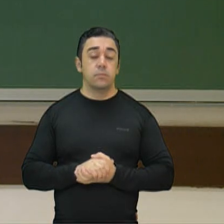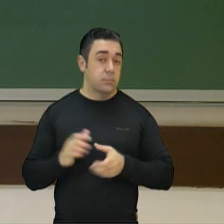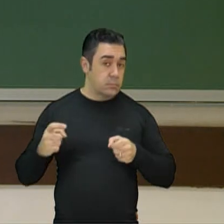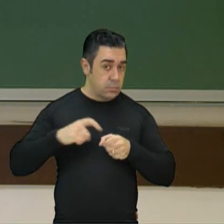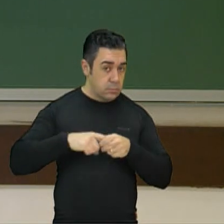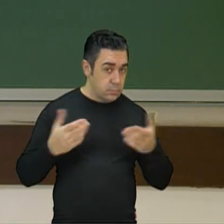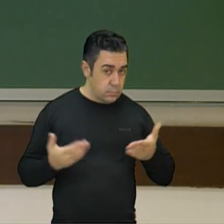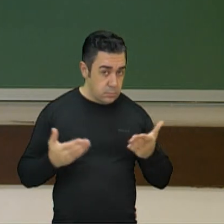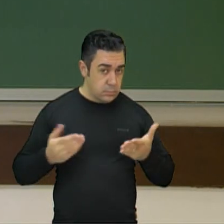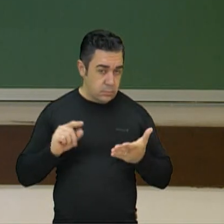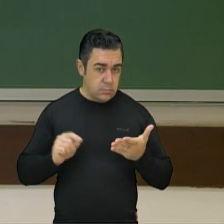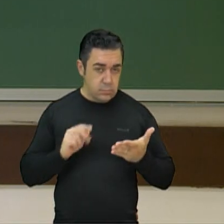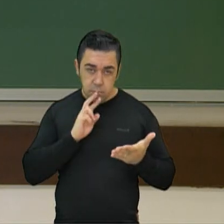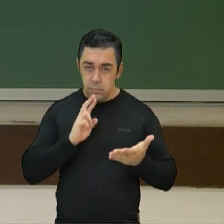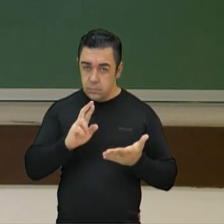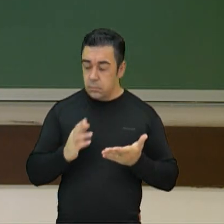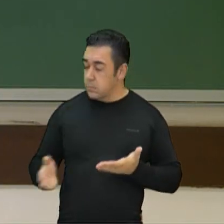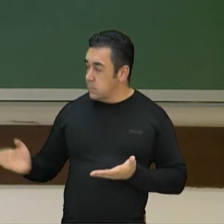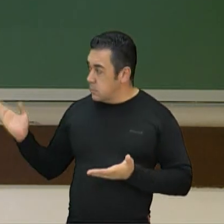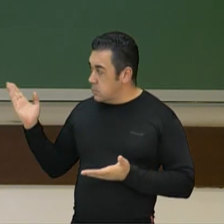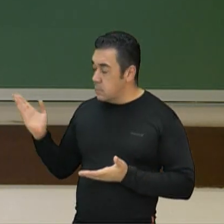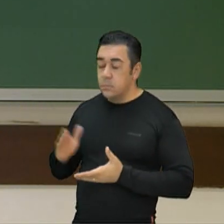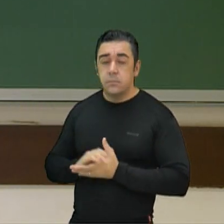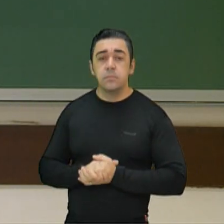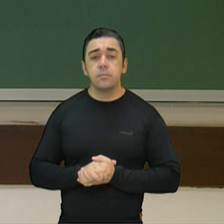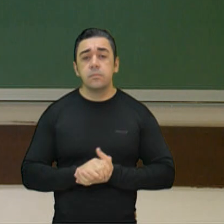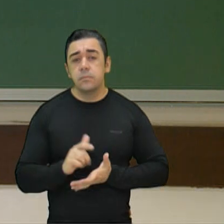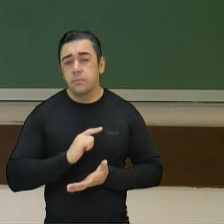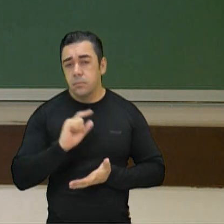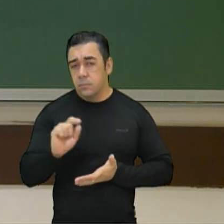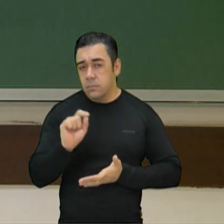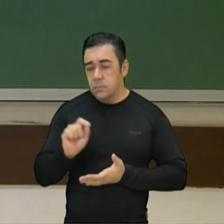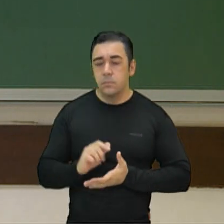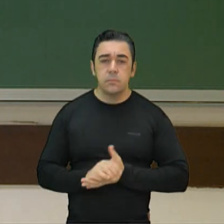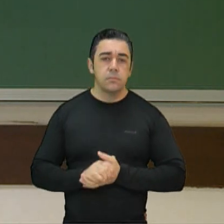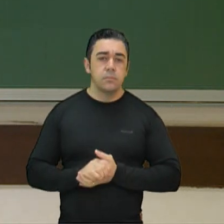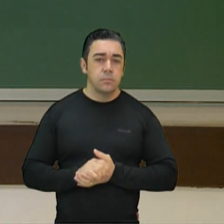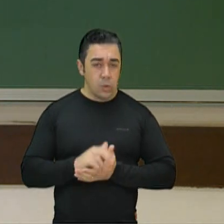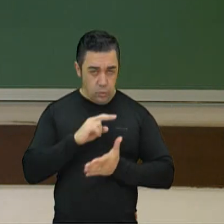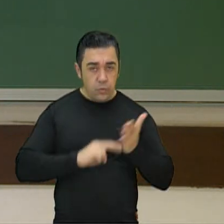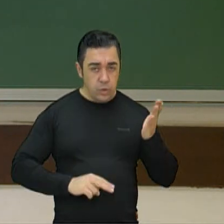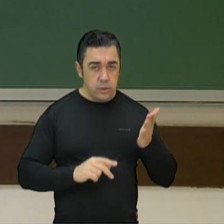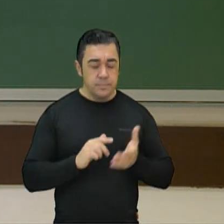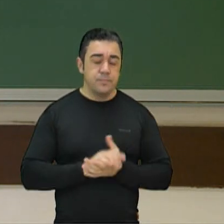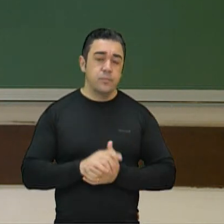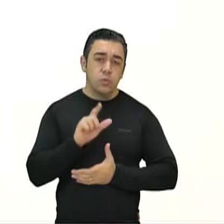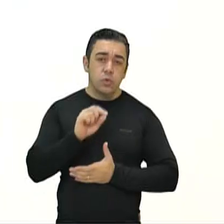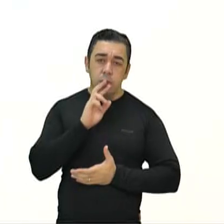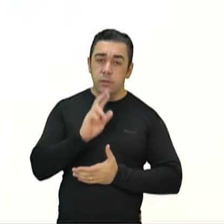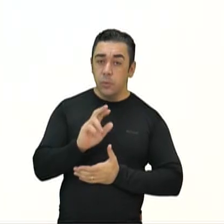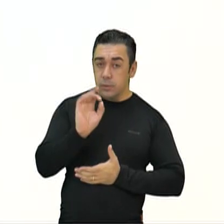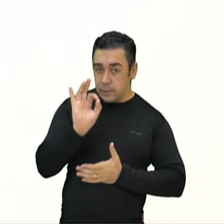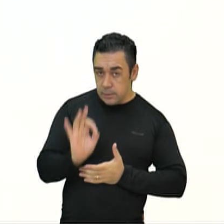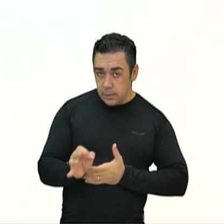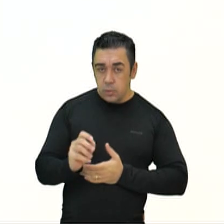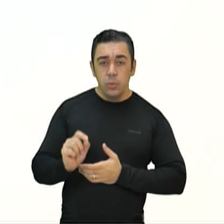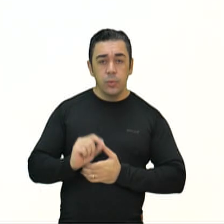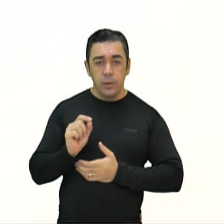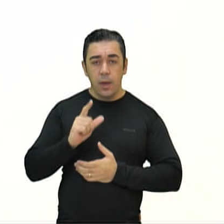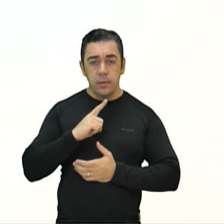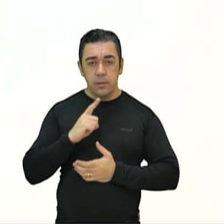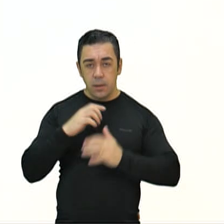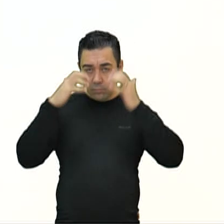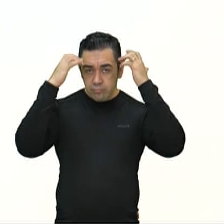Voltando então na na resolução do quiz, nós temos aqui, ó, vou ler de novo, assinale a alternativa quanto ao